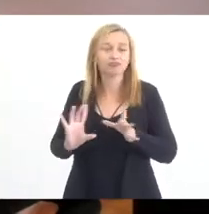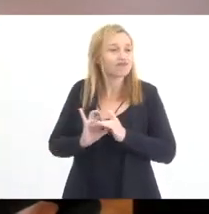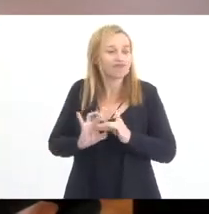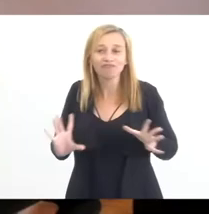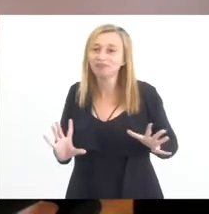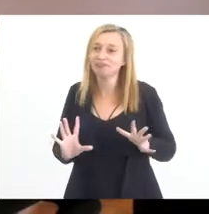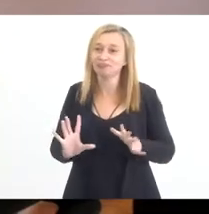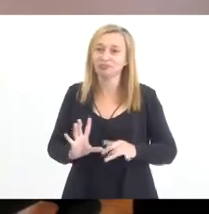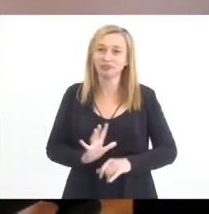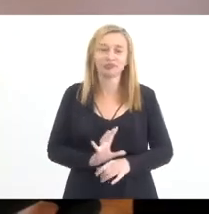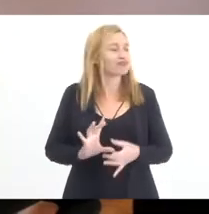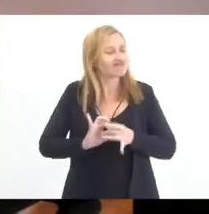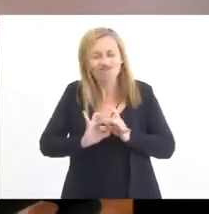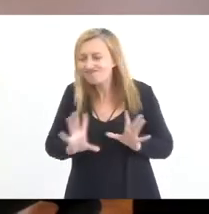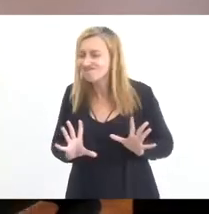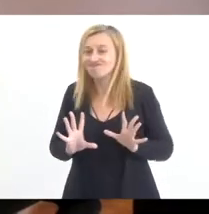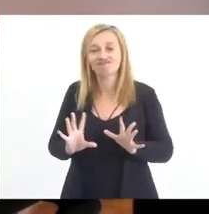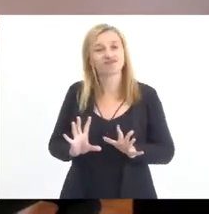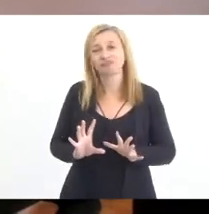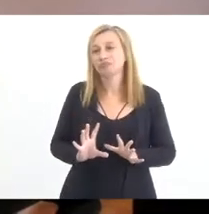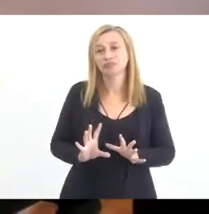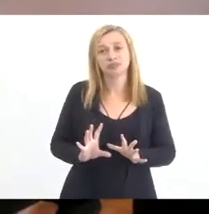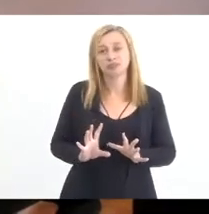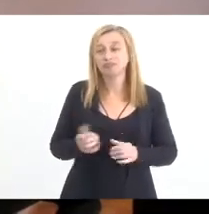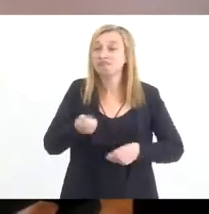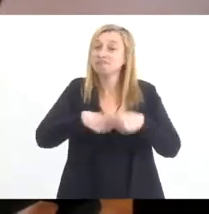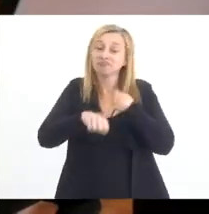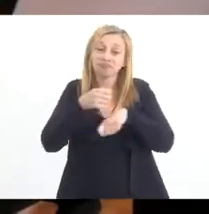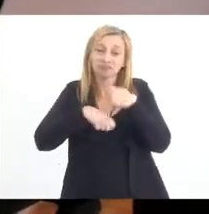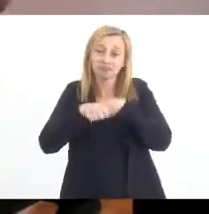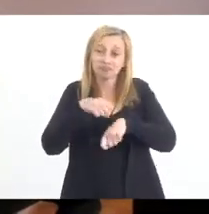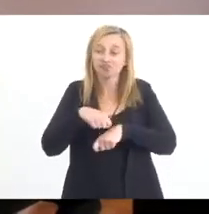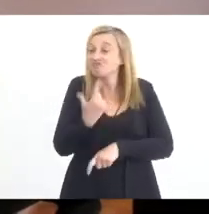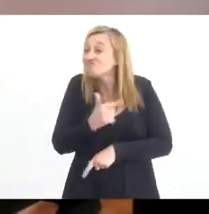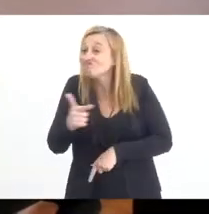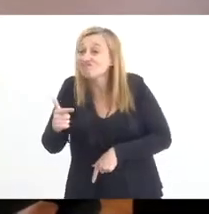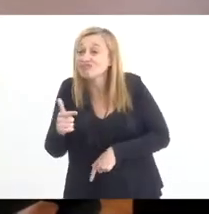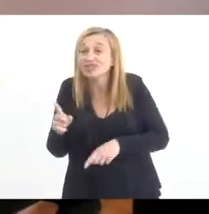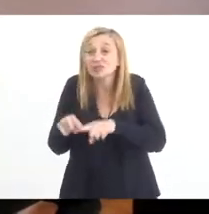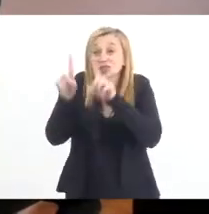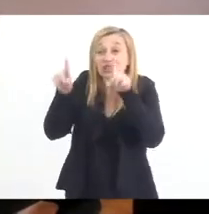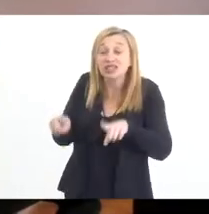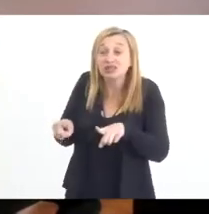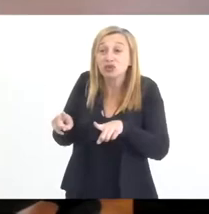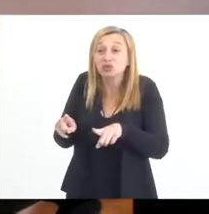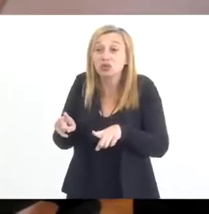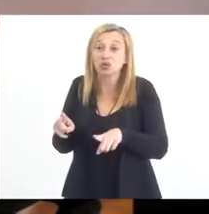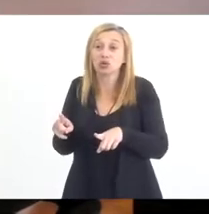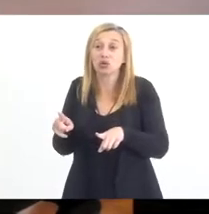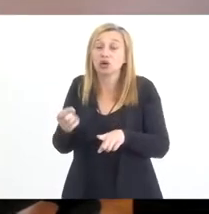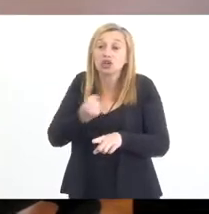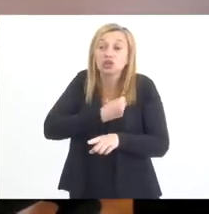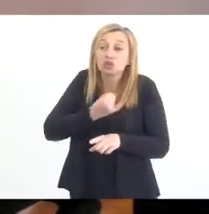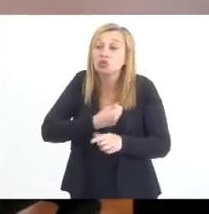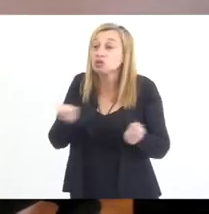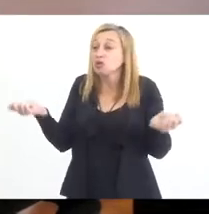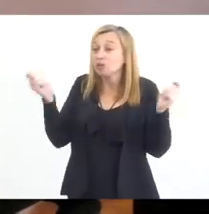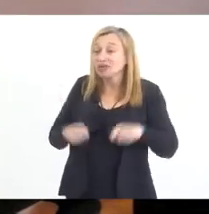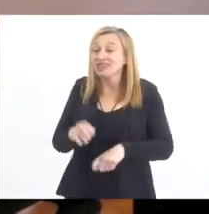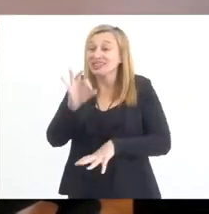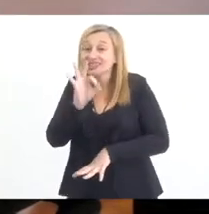tem. Não tem autonomia administrativa. Nós não temos servidores em número e competência